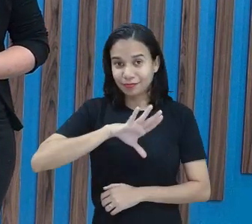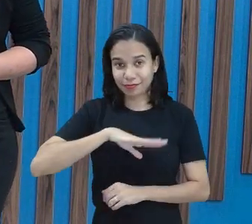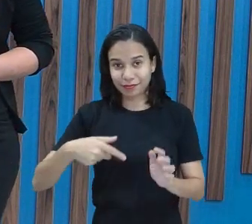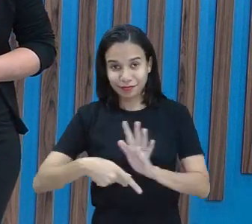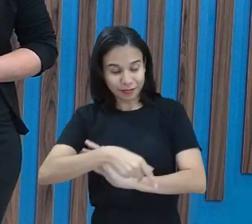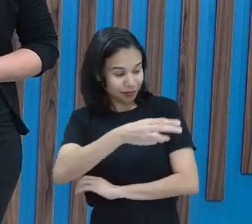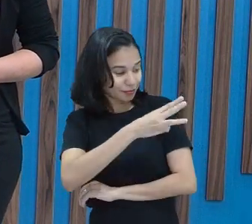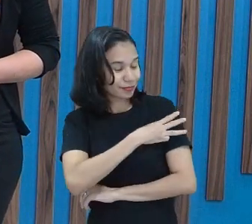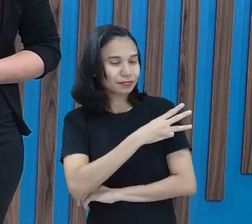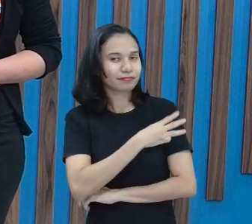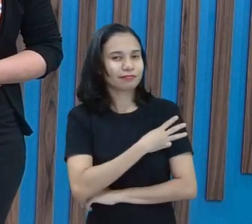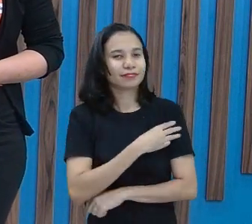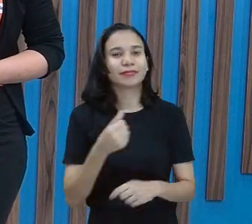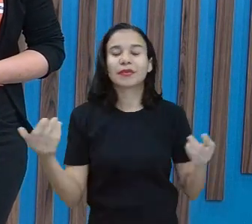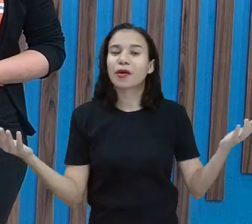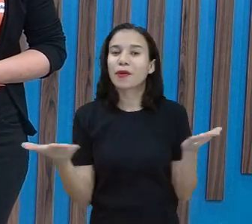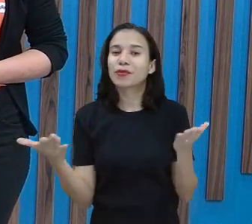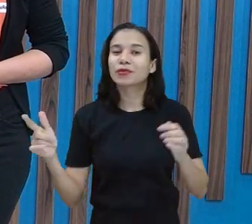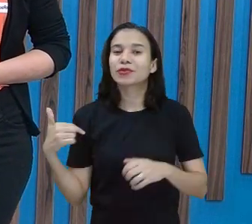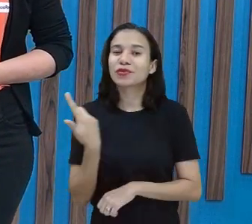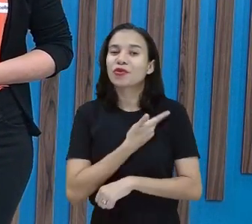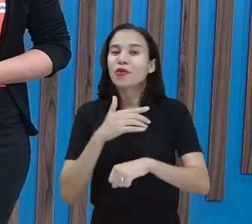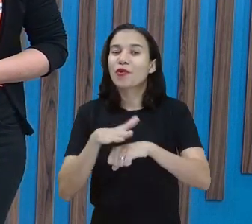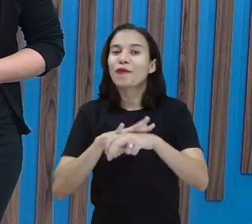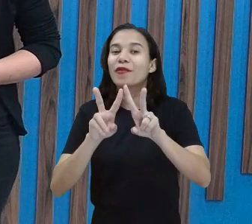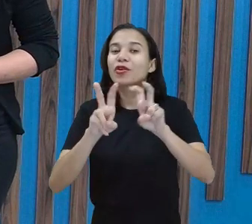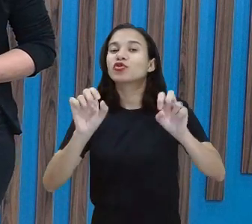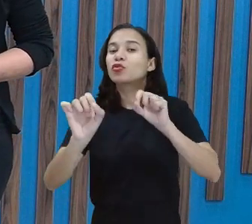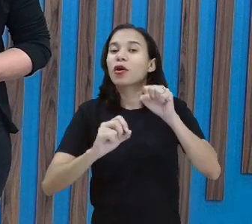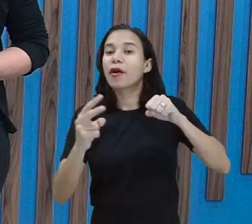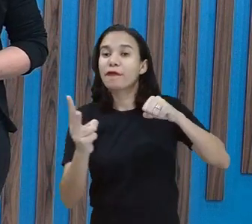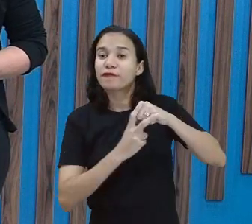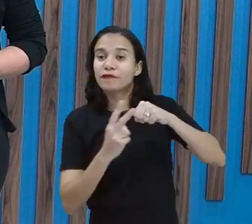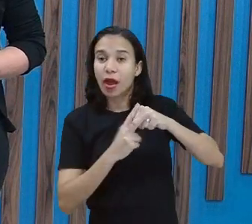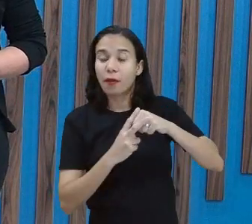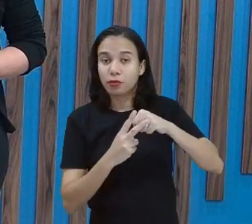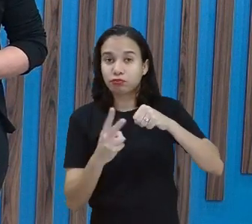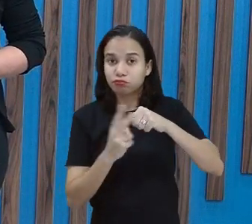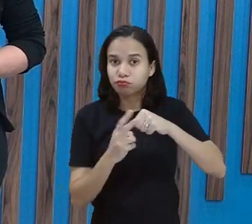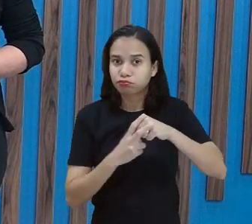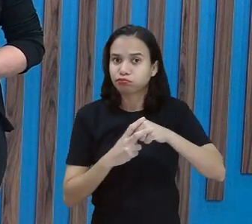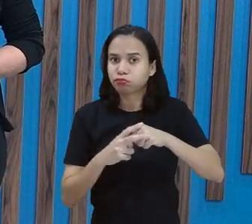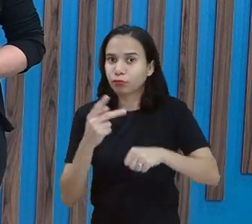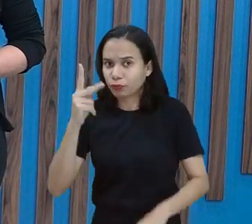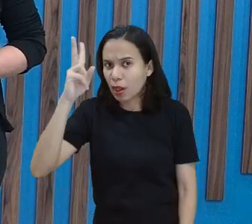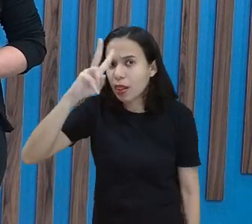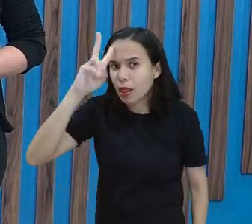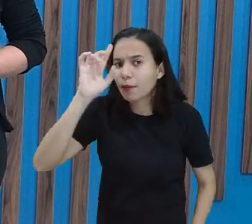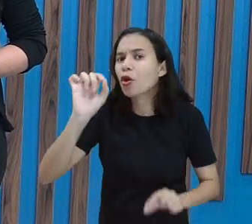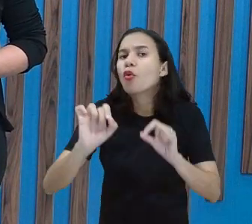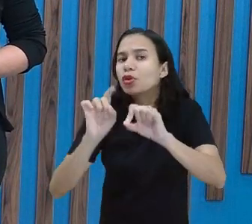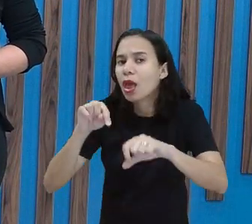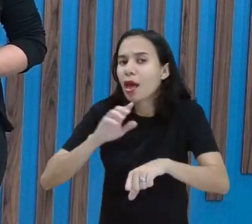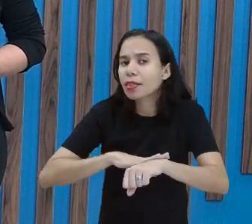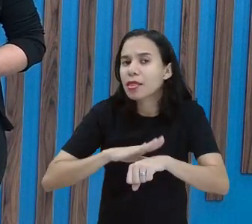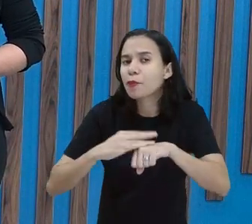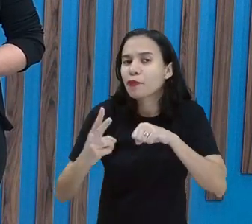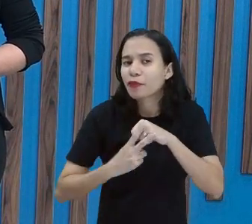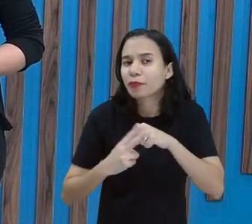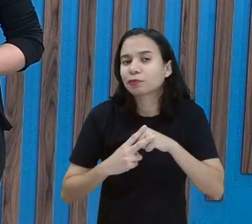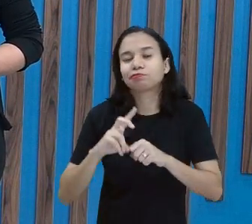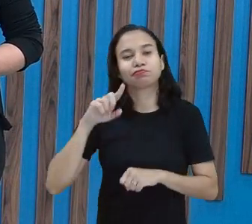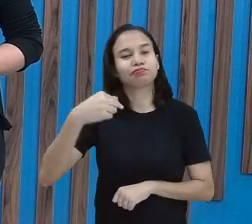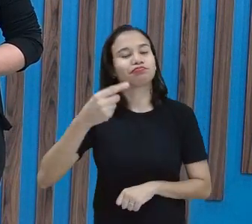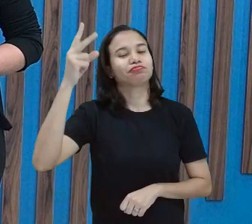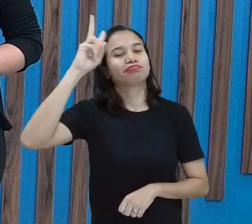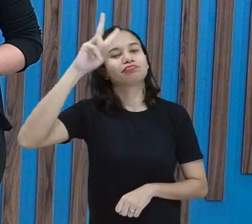terceiros anos. Hoje falaremos sobre verbos, tempos verbais. Você lembra do que se trata? Daqui a pouquinho eu vou